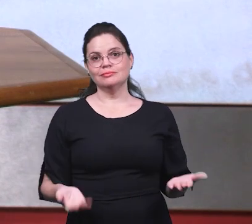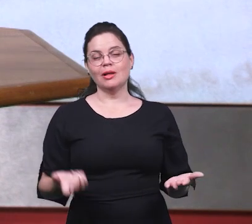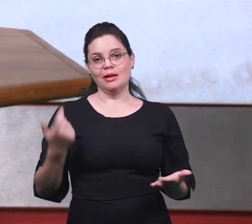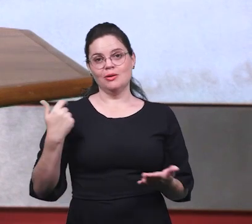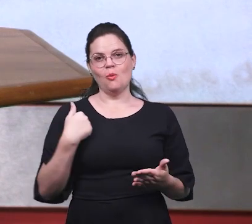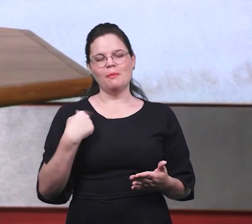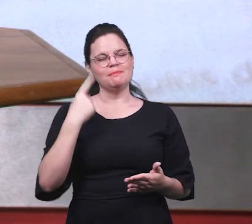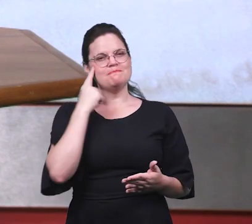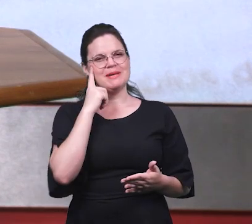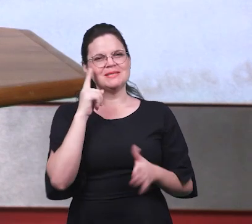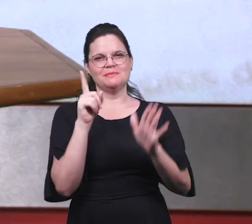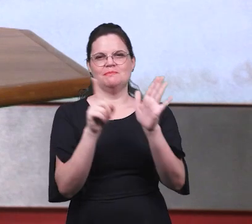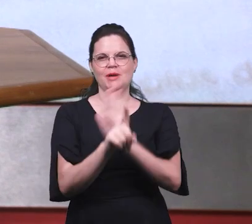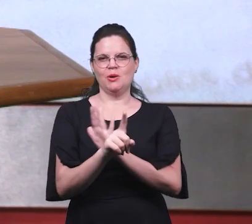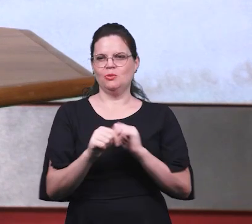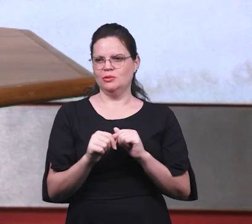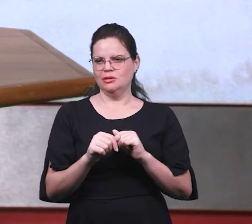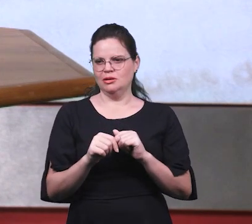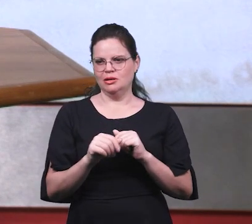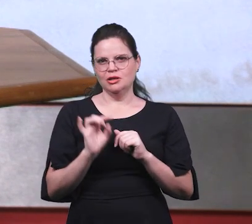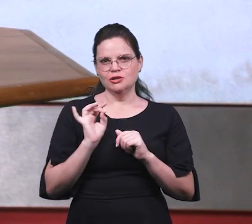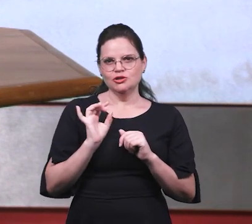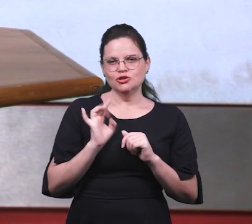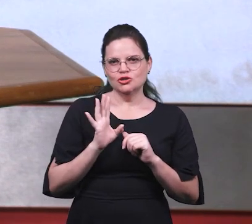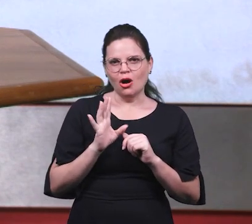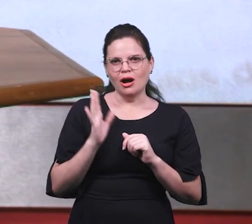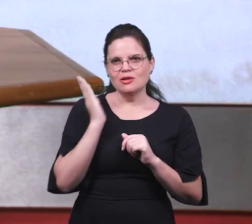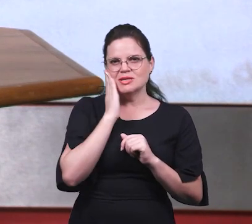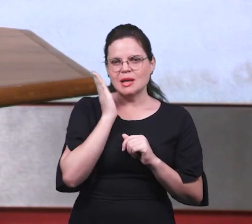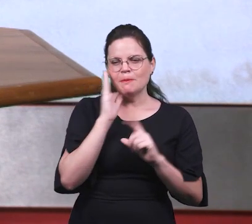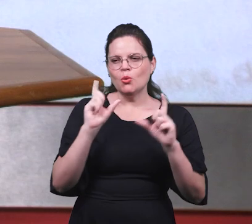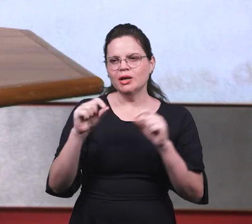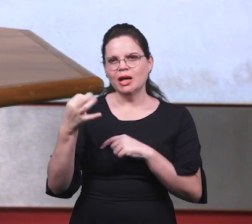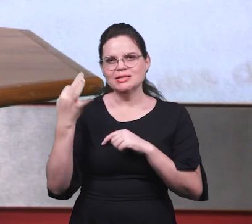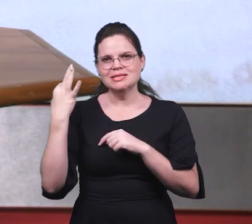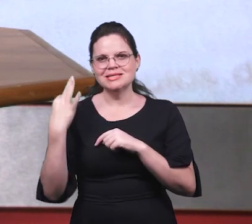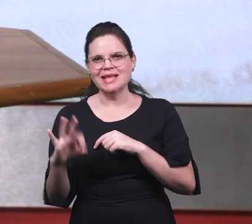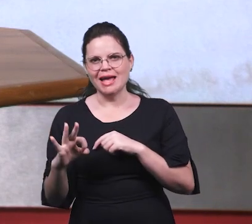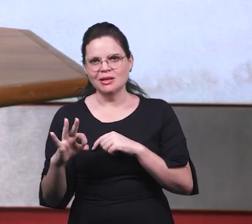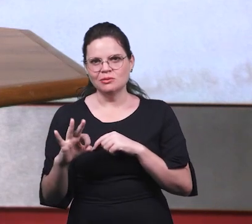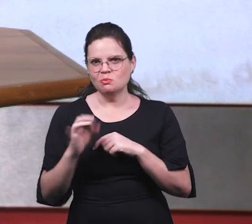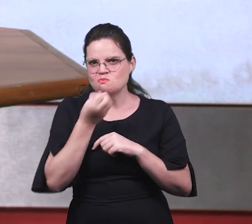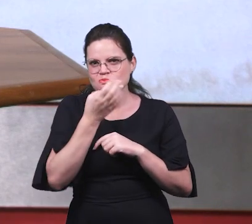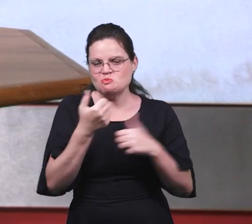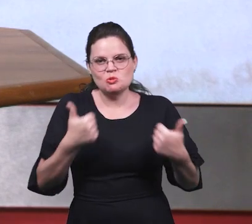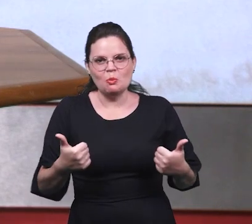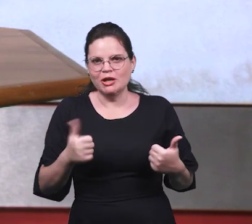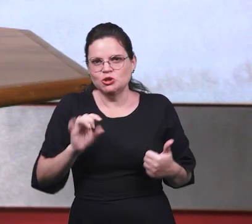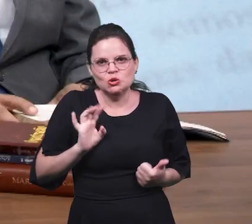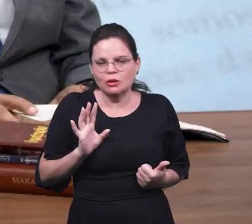suficiente saber o que é certo. É necessário escolher o que é certo.